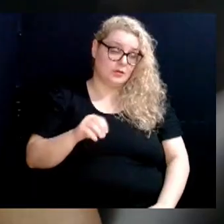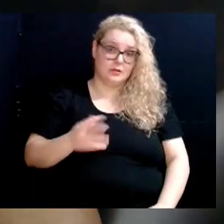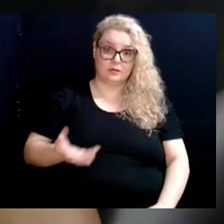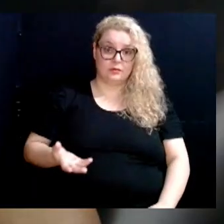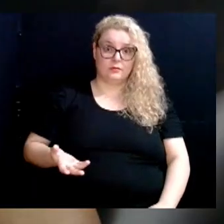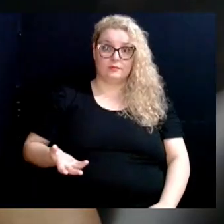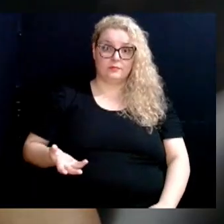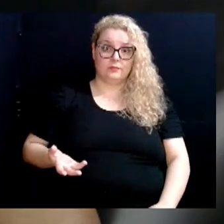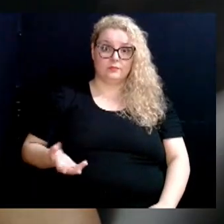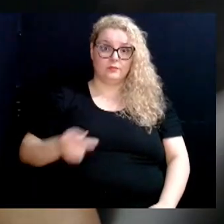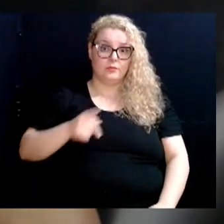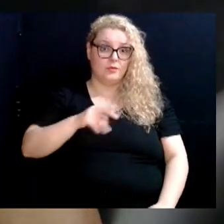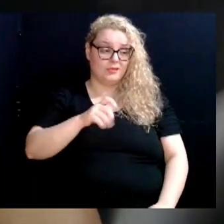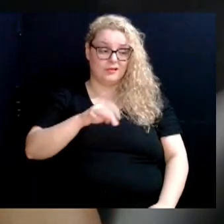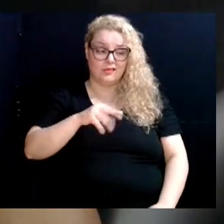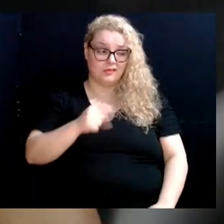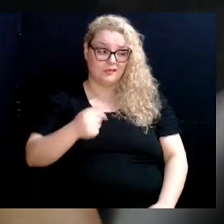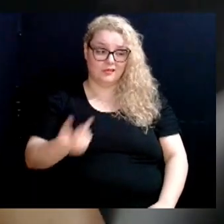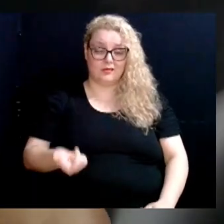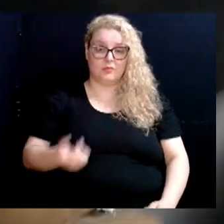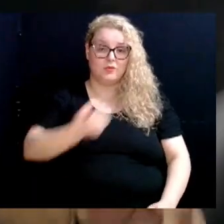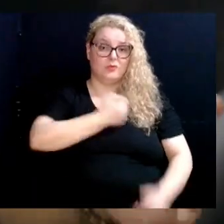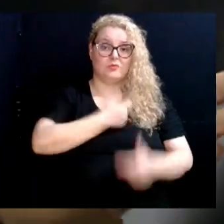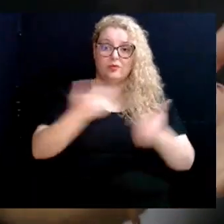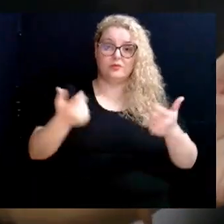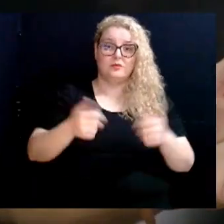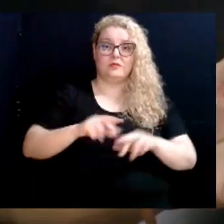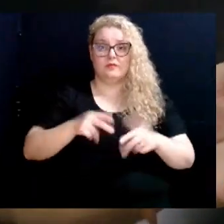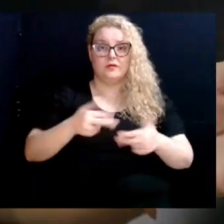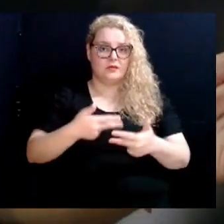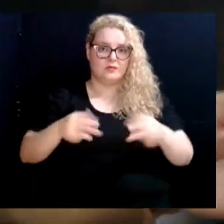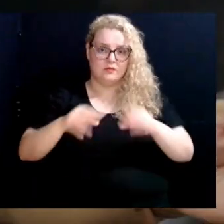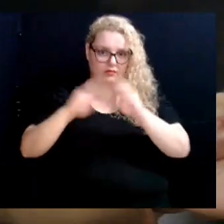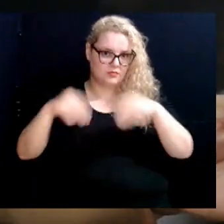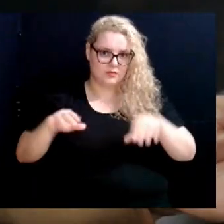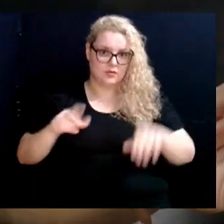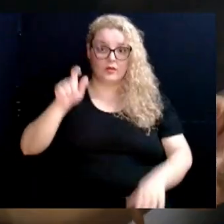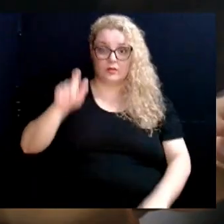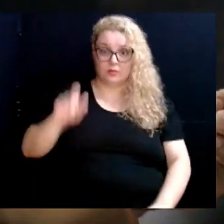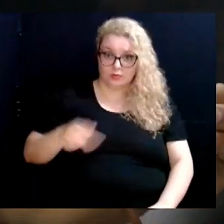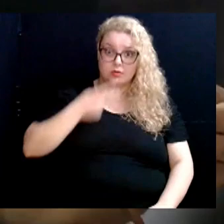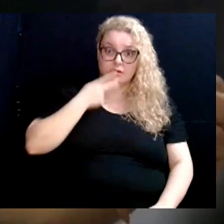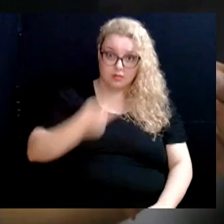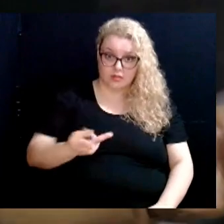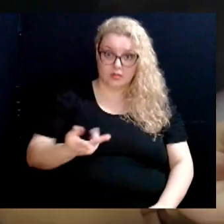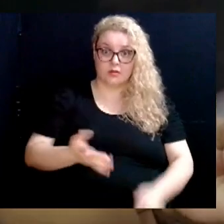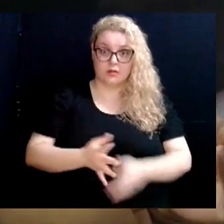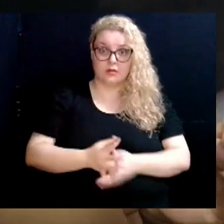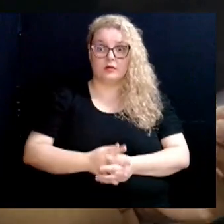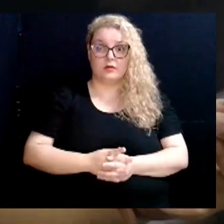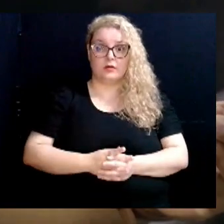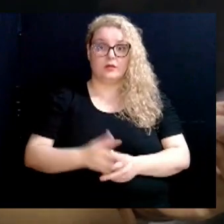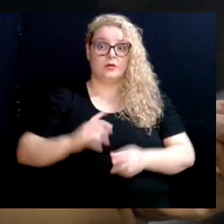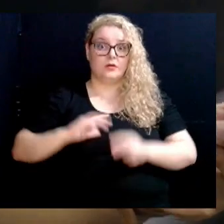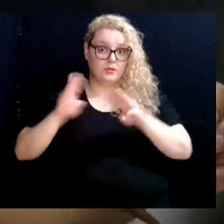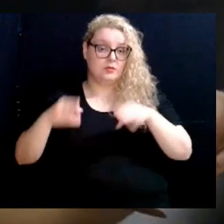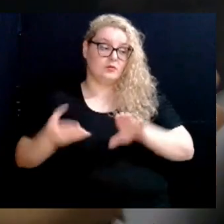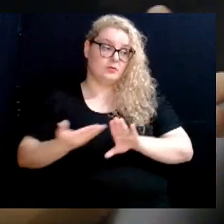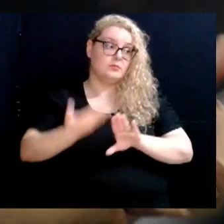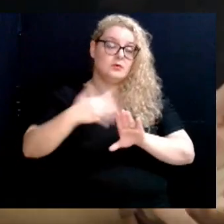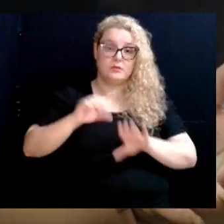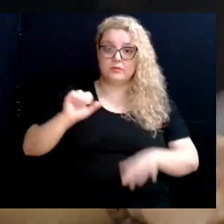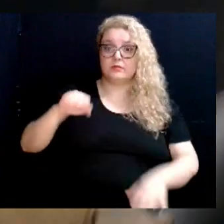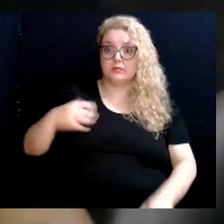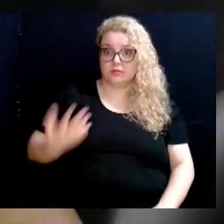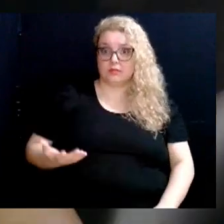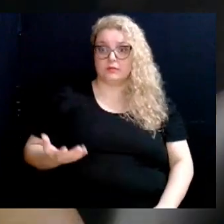para um número muito grande, e a gente sabe que muita coisa é marketing. Essa pessoa em especial que você citou, tinha um marketing por trás. Sim. Ela colocou